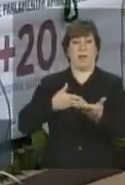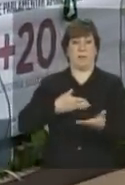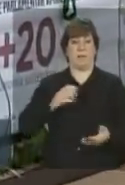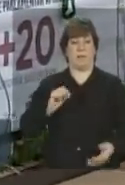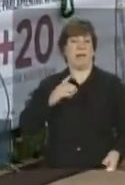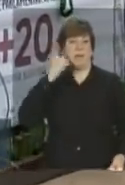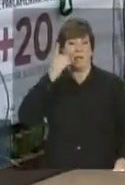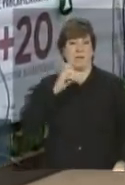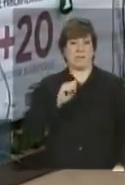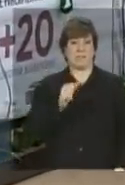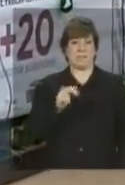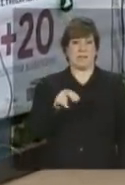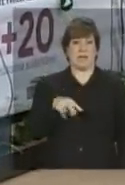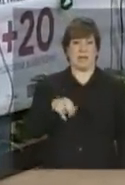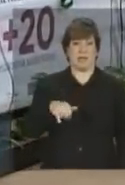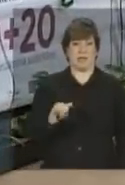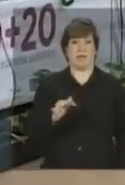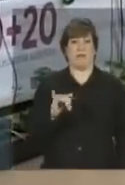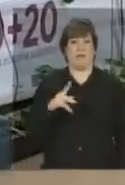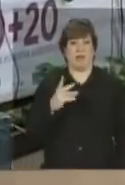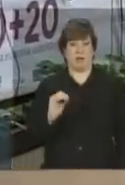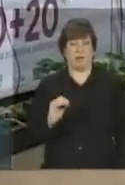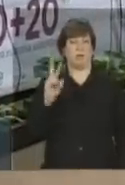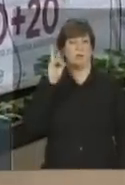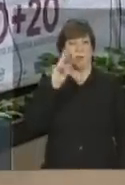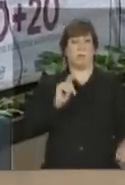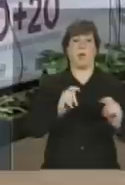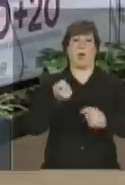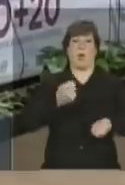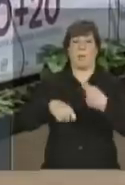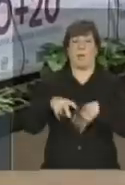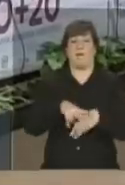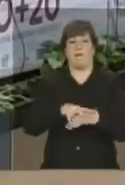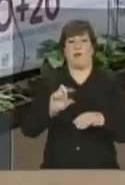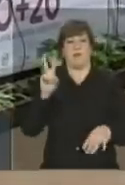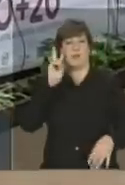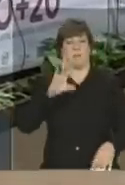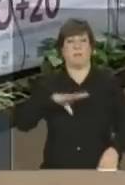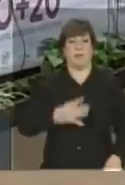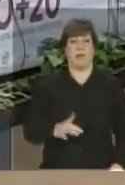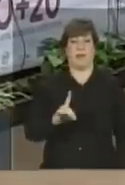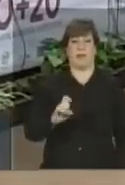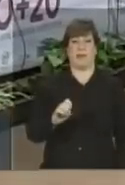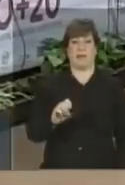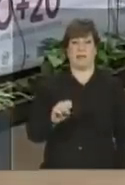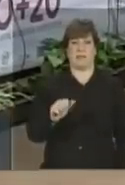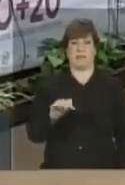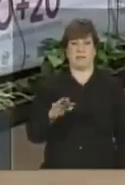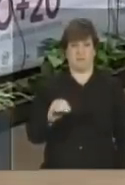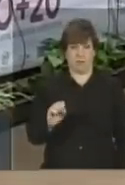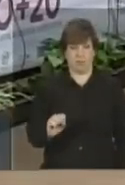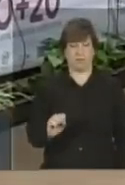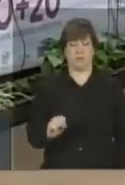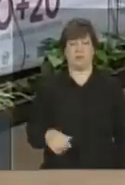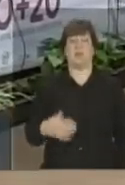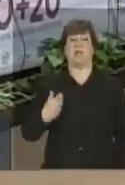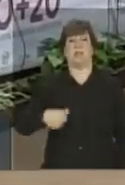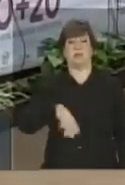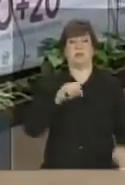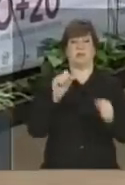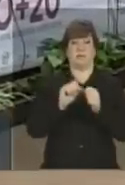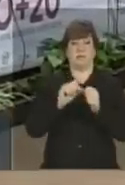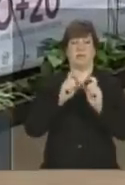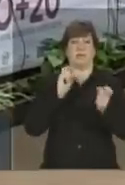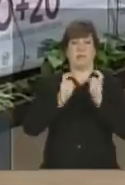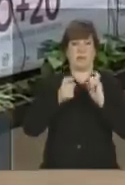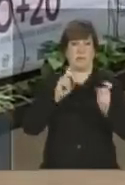Filho, é importante, sobre economia verde, sobre desafios, nós fizemos um debate em cerca de 15 dias, foi isso, Besson?